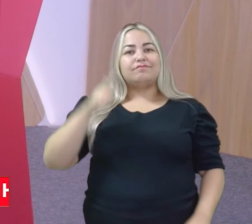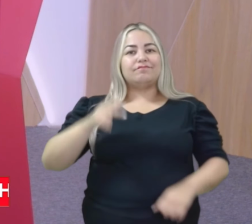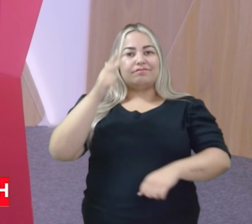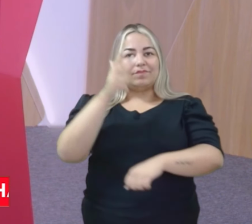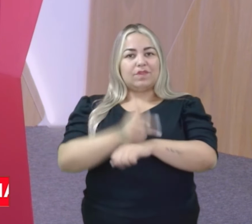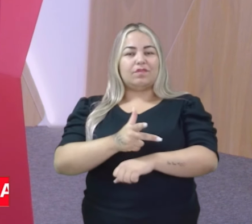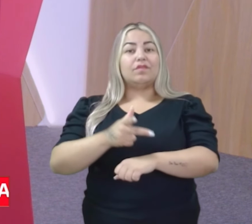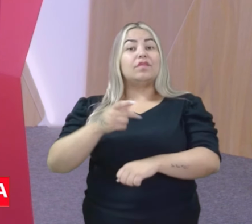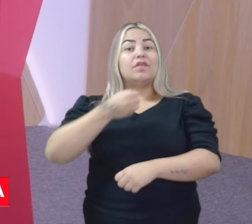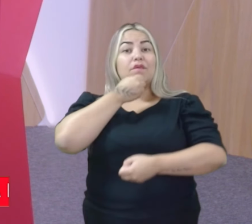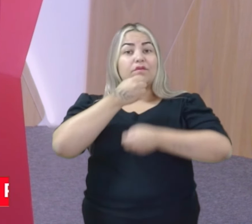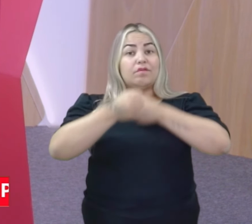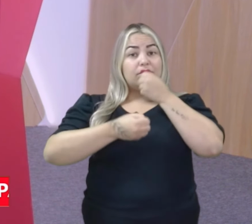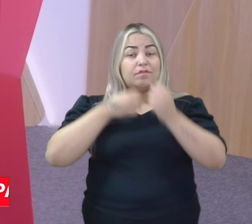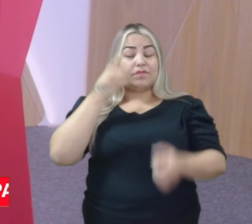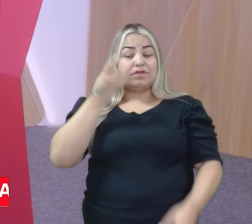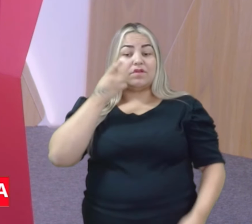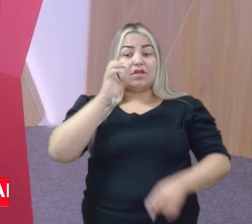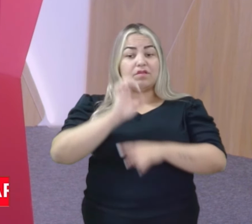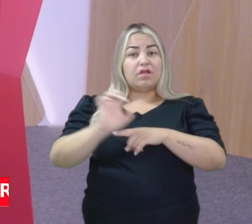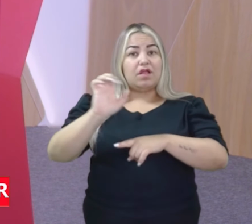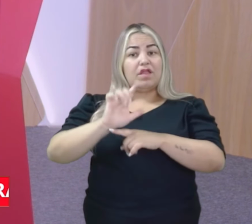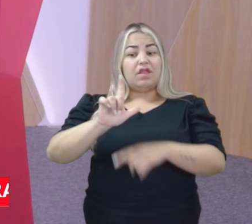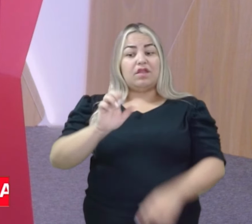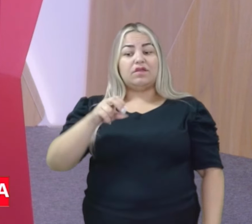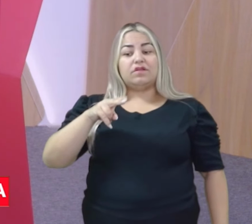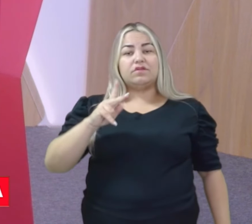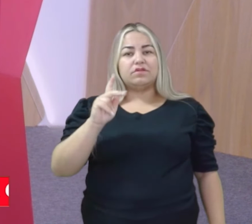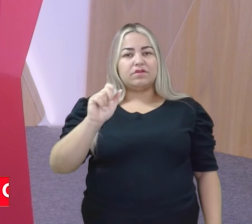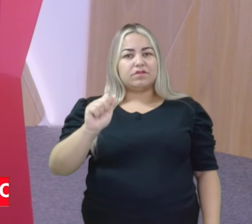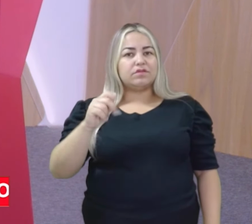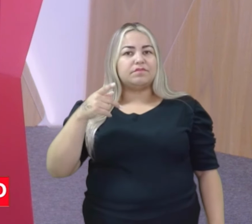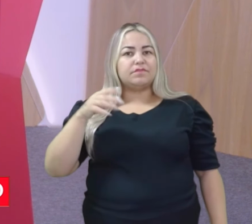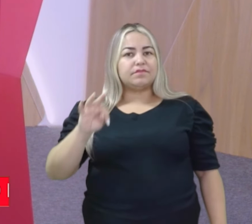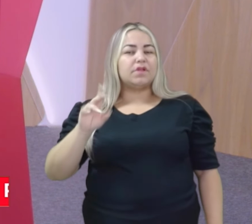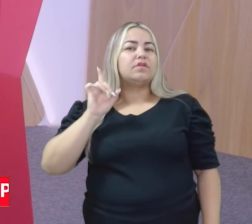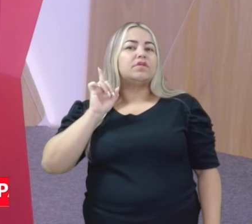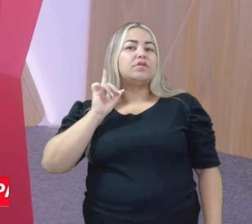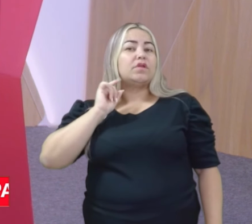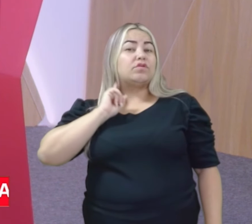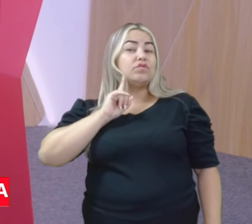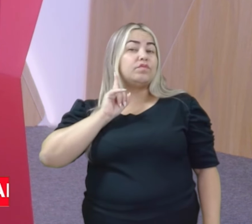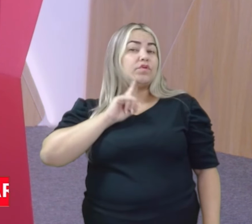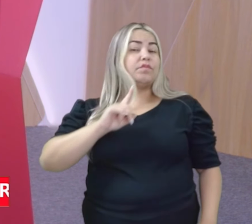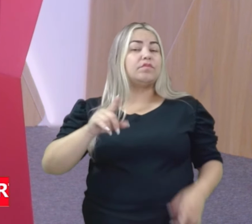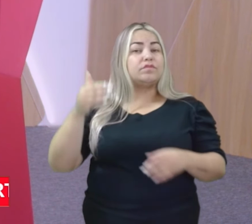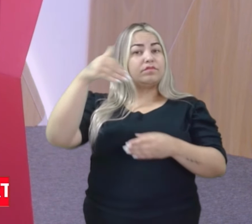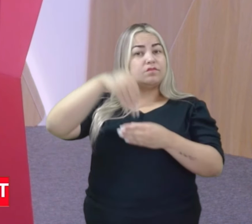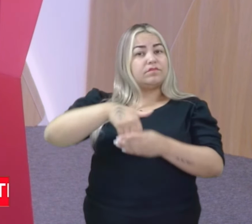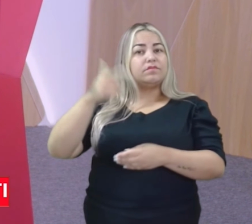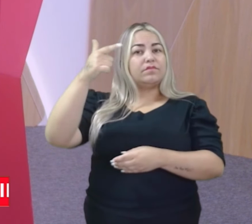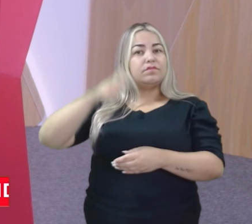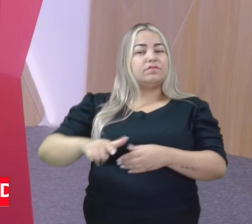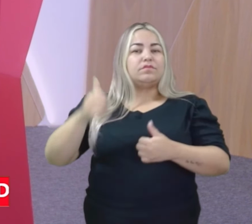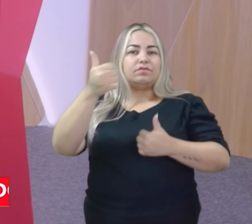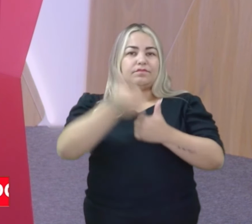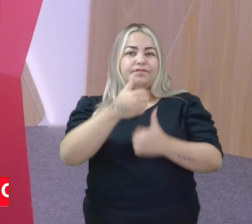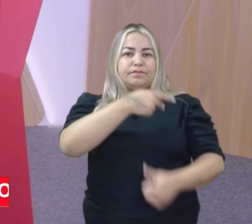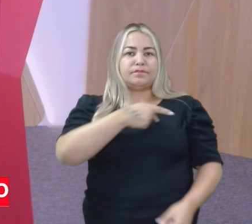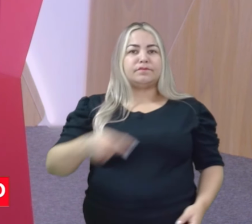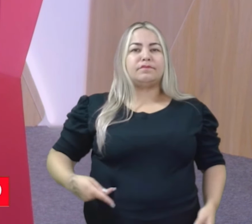a reapresentação da entrevista com a deputada estadual Leninha, do PT de Minas Gerais, que falou sobre a sua